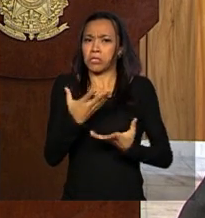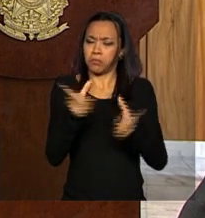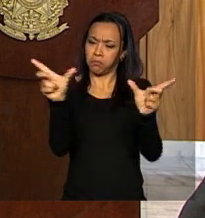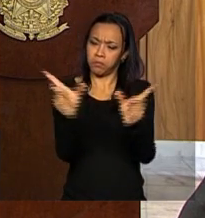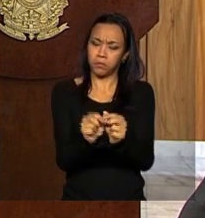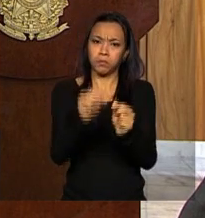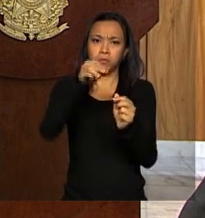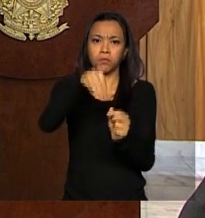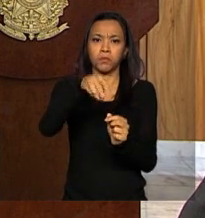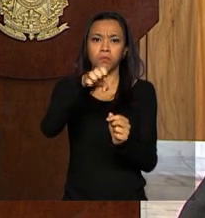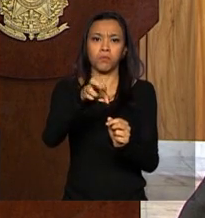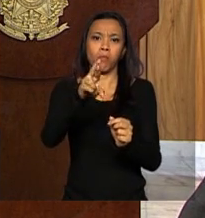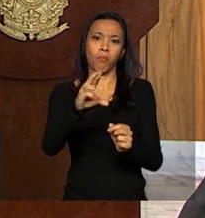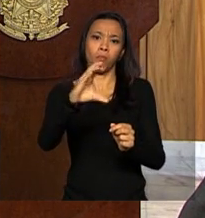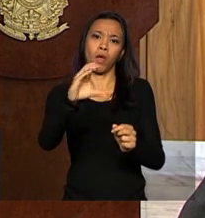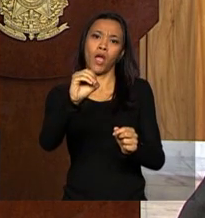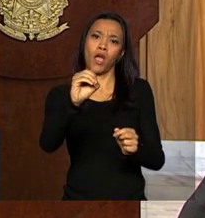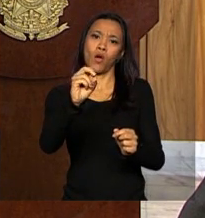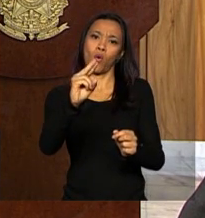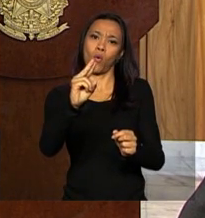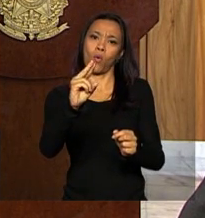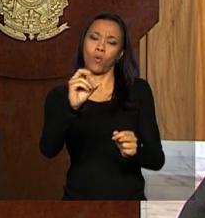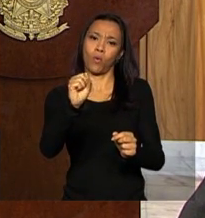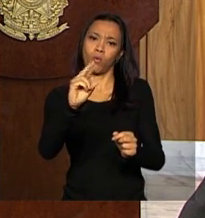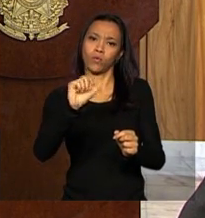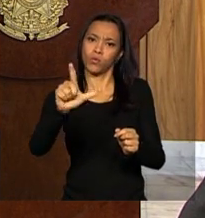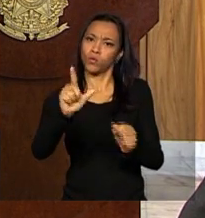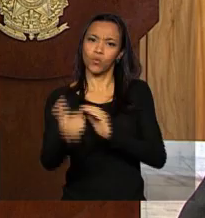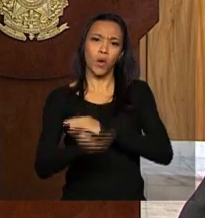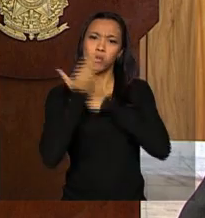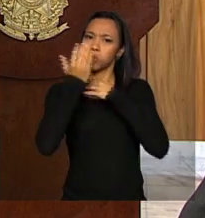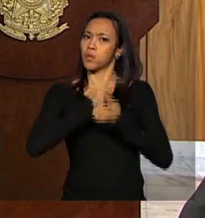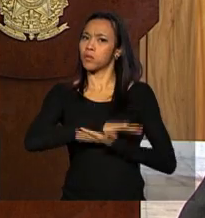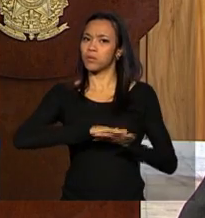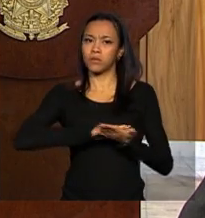serve para melhorar a sua vida, a vida cotidiana,